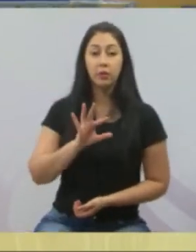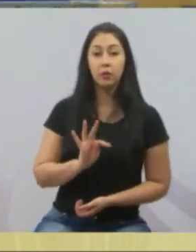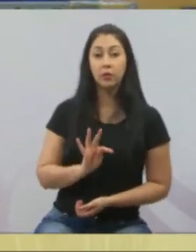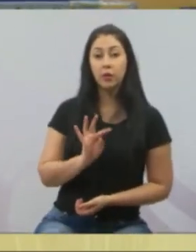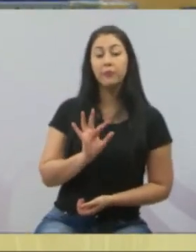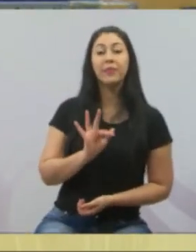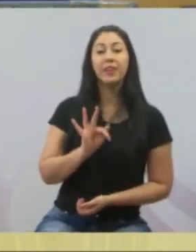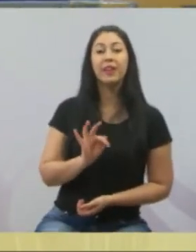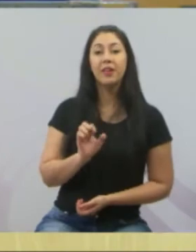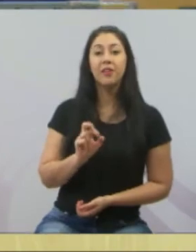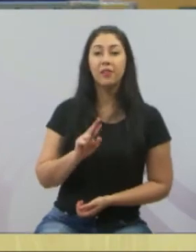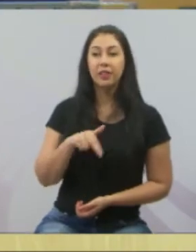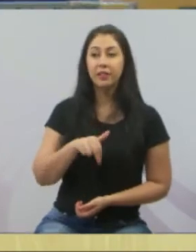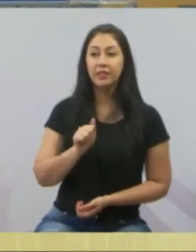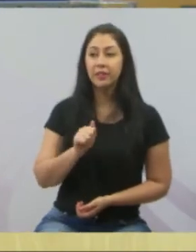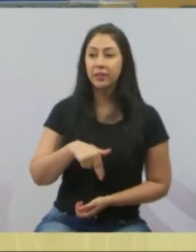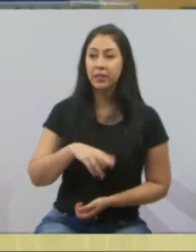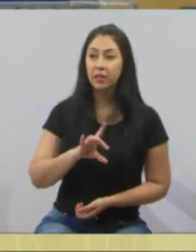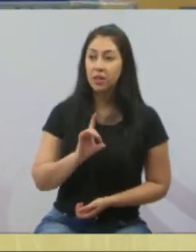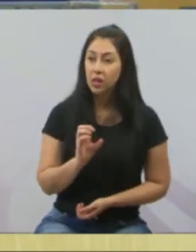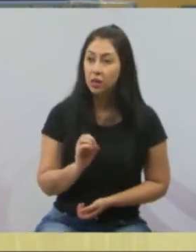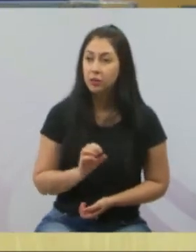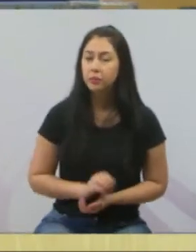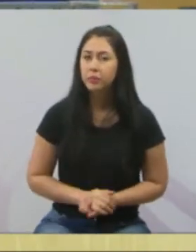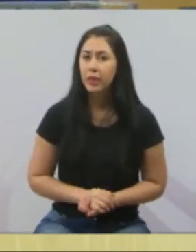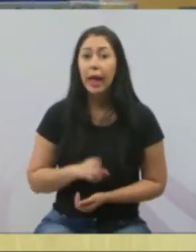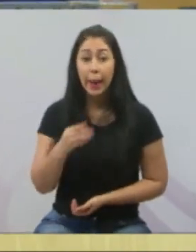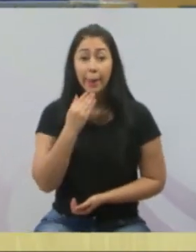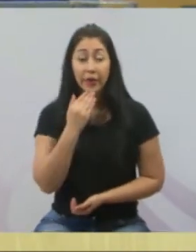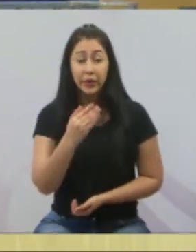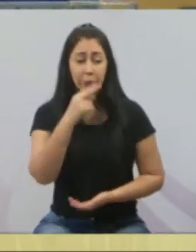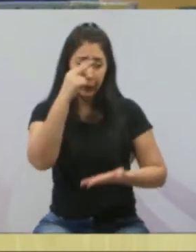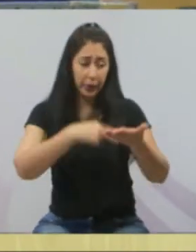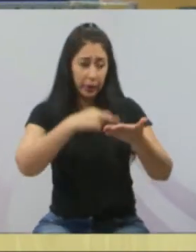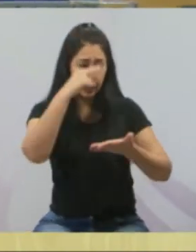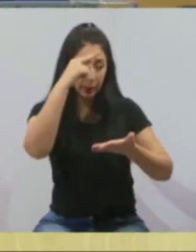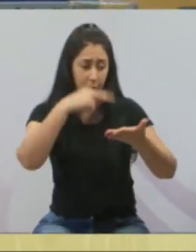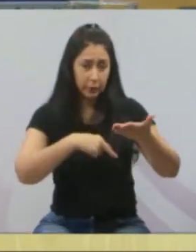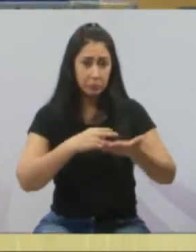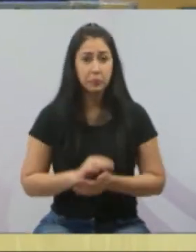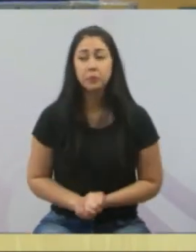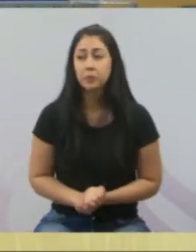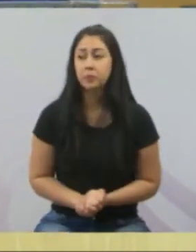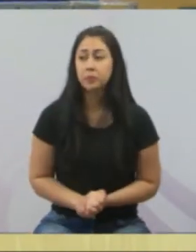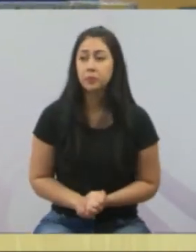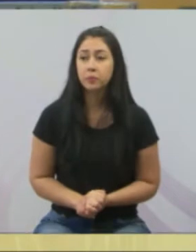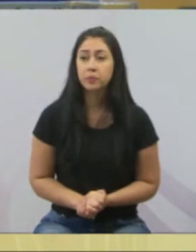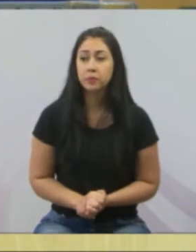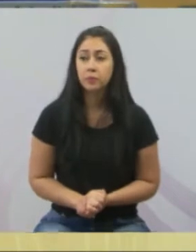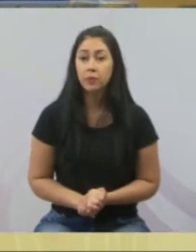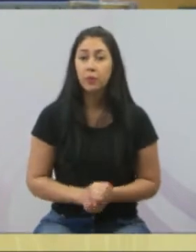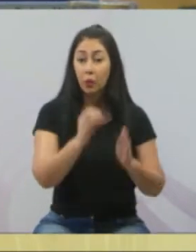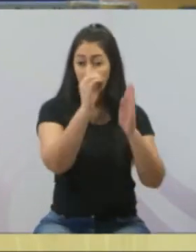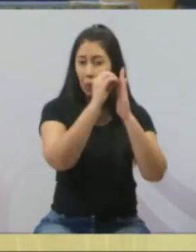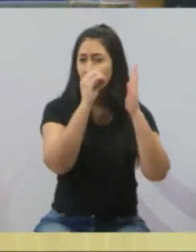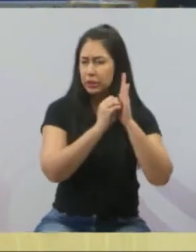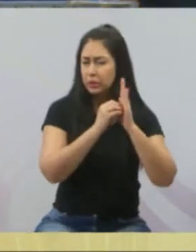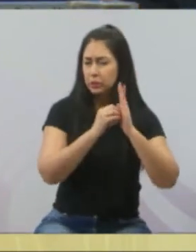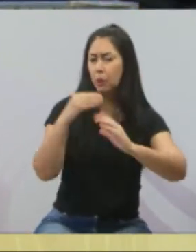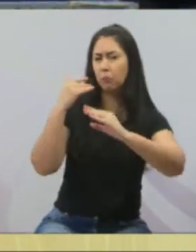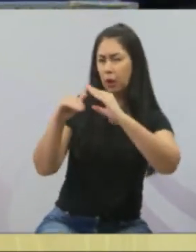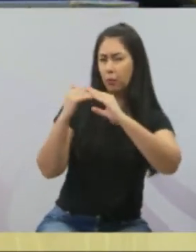compreensão e aos prestes da IDP e, antecipando o agradecimento pela atenção dispensada, subscrevemos. Vereador Valmir Parque do Meia Lua.